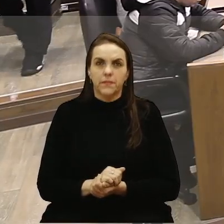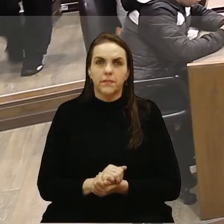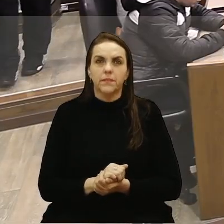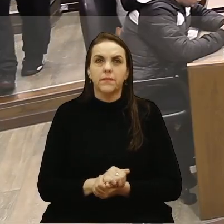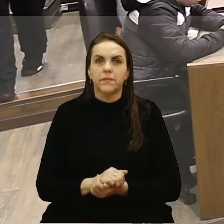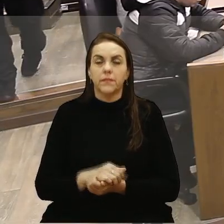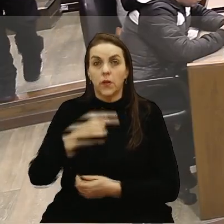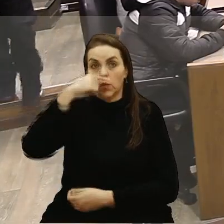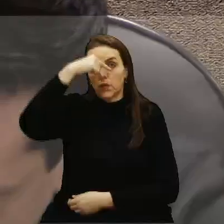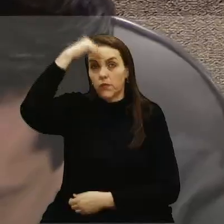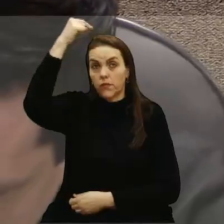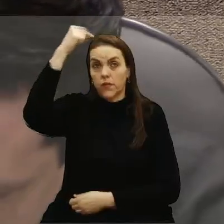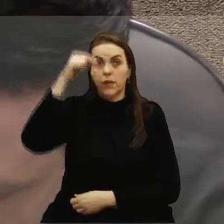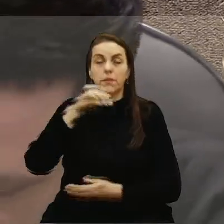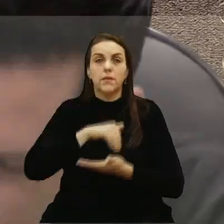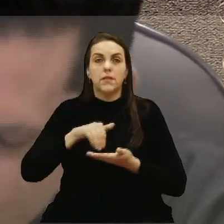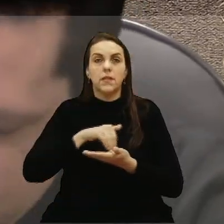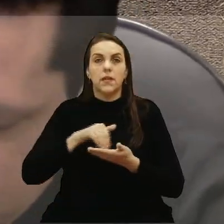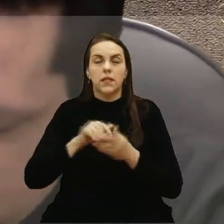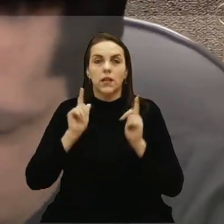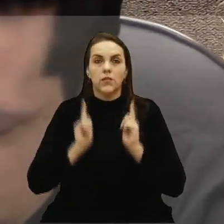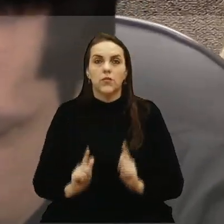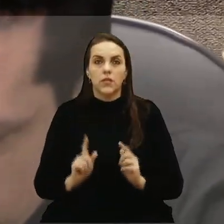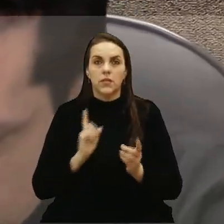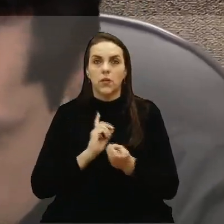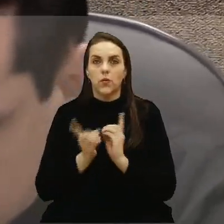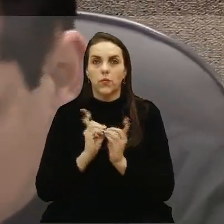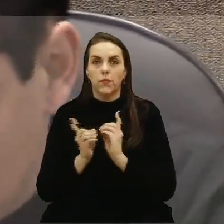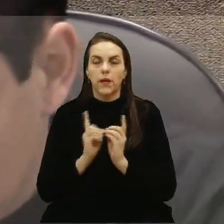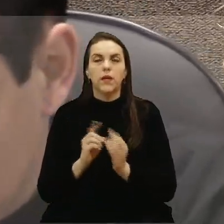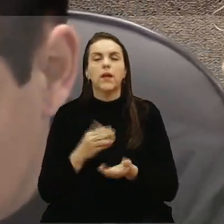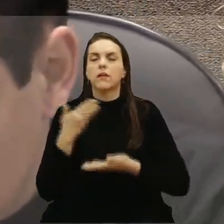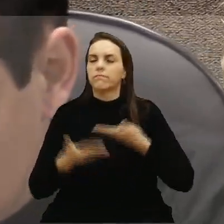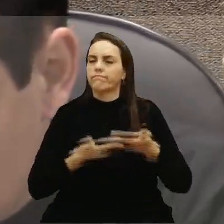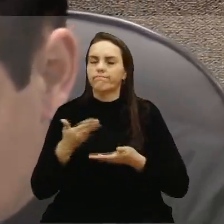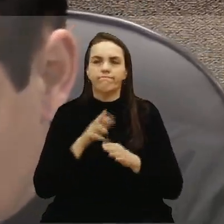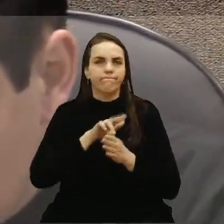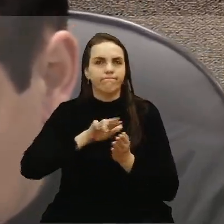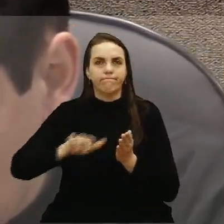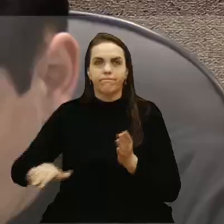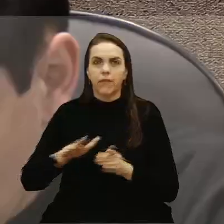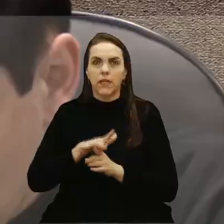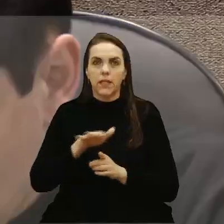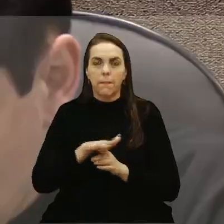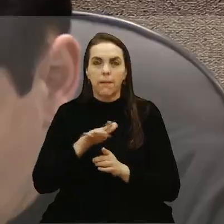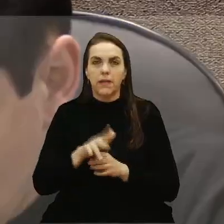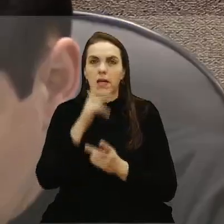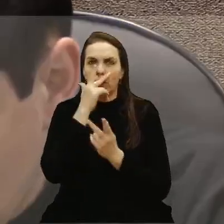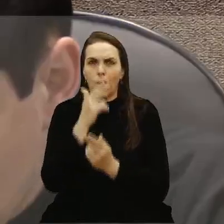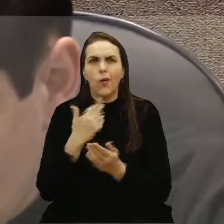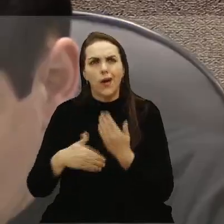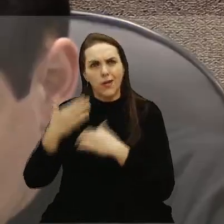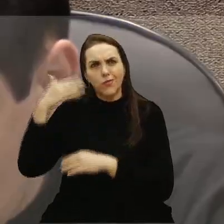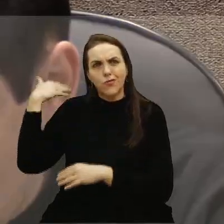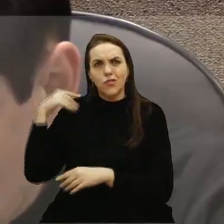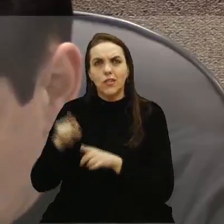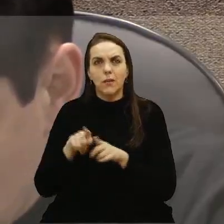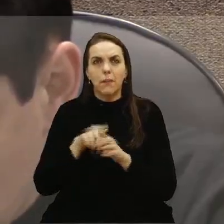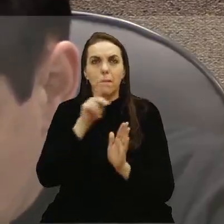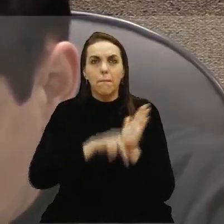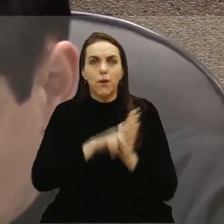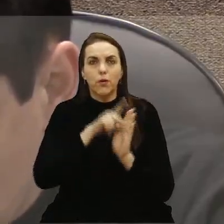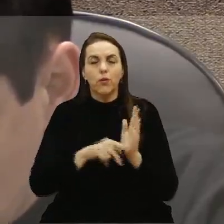Rodrigo Weber, secretário de Gestão Urbana, onde tem atendido diversas demandas, assim, que são antigas até, tem protocolos